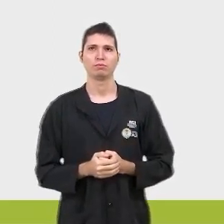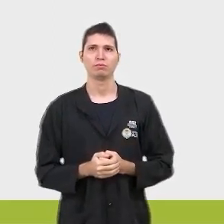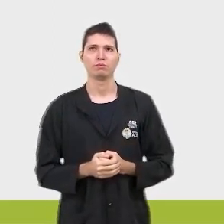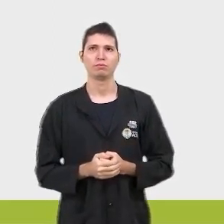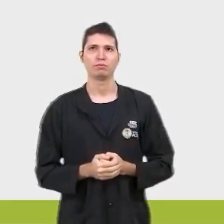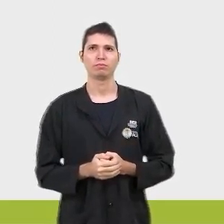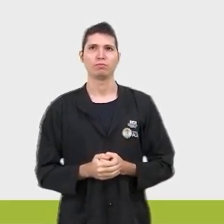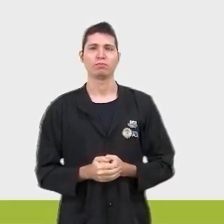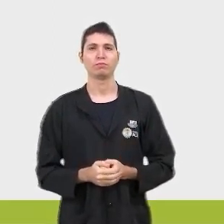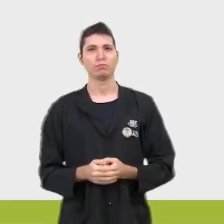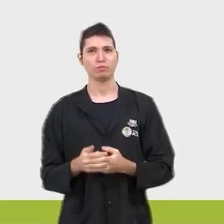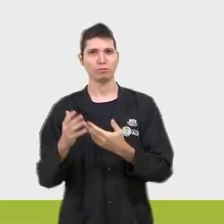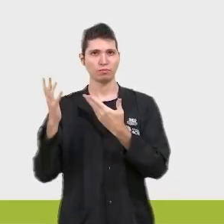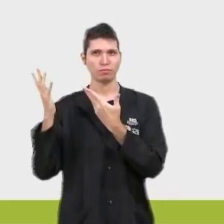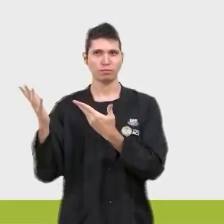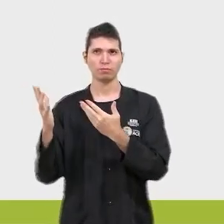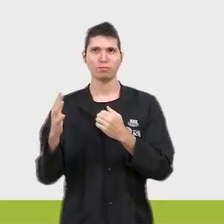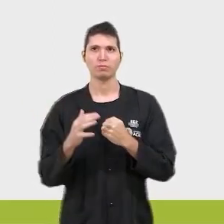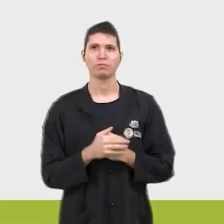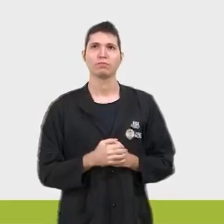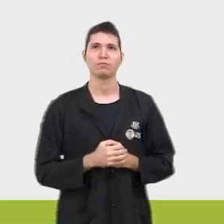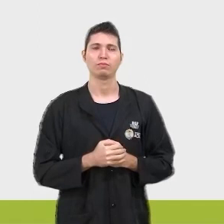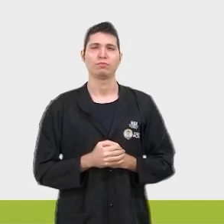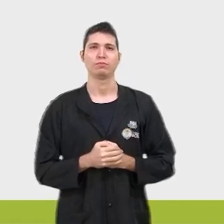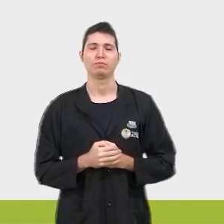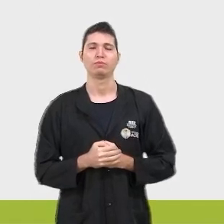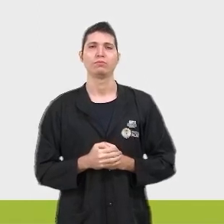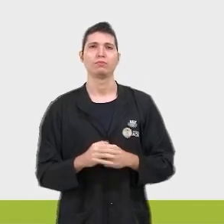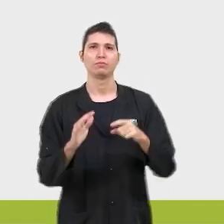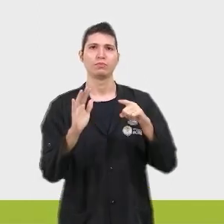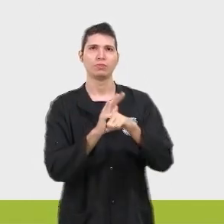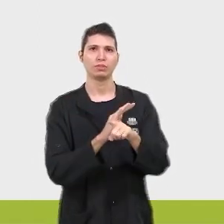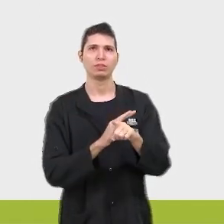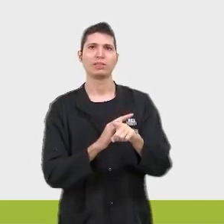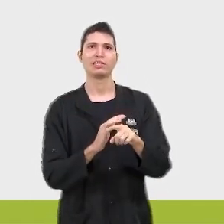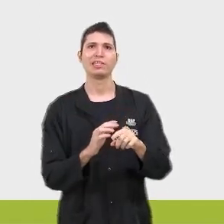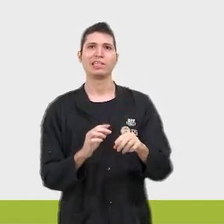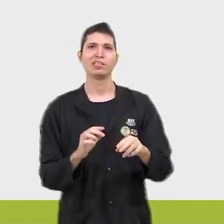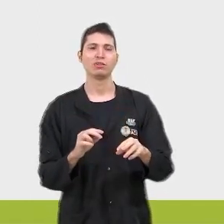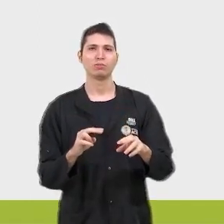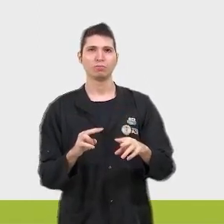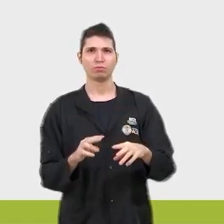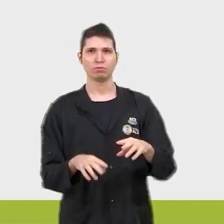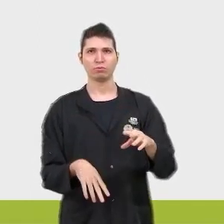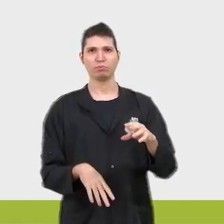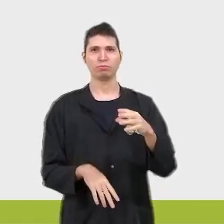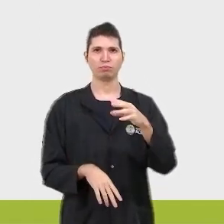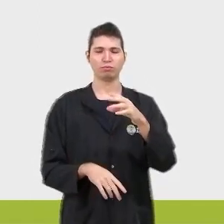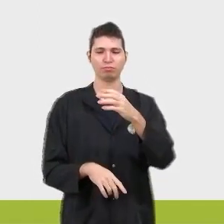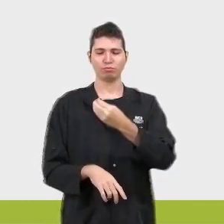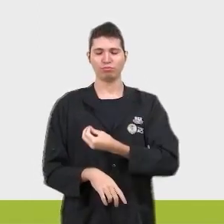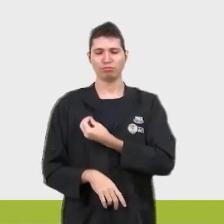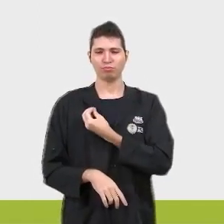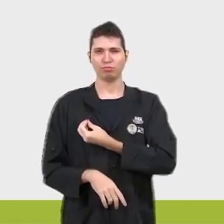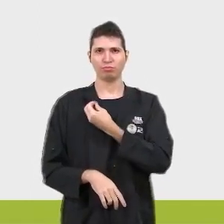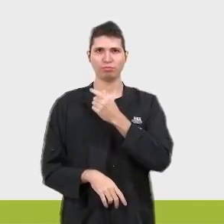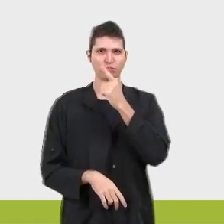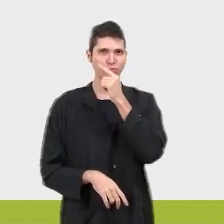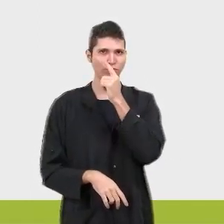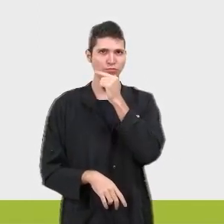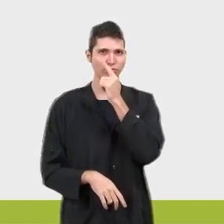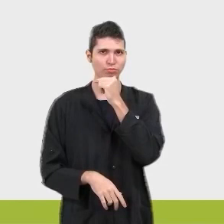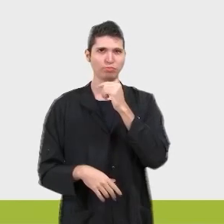2, Sistema Farias Brito, fala de seres hidróbios, são seres que vivem na água, fala